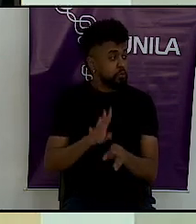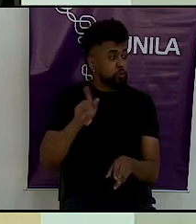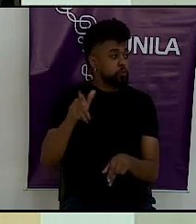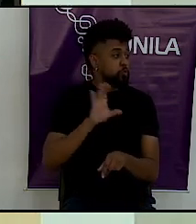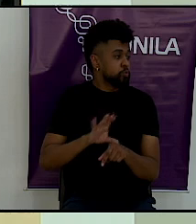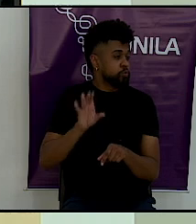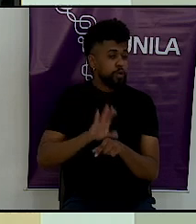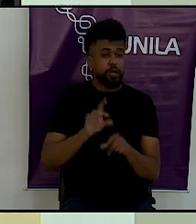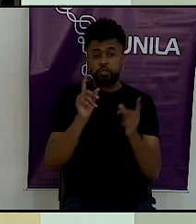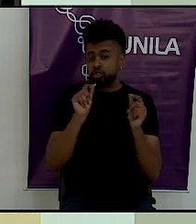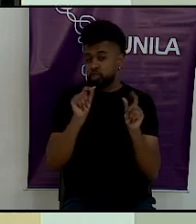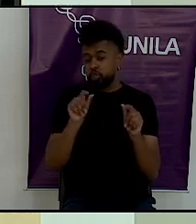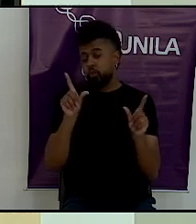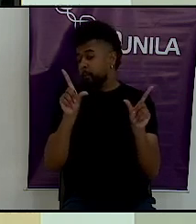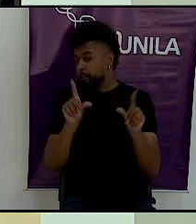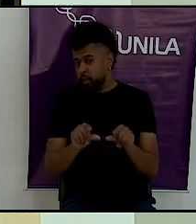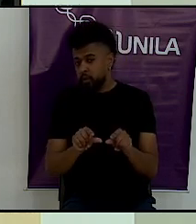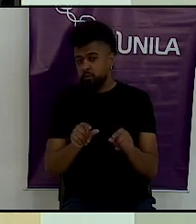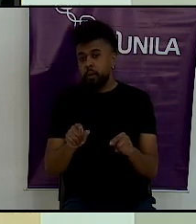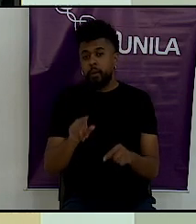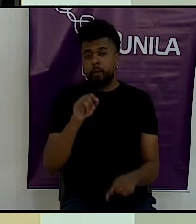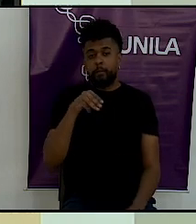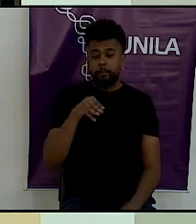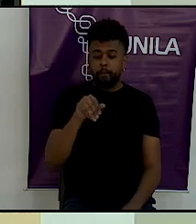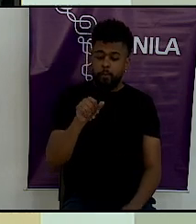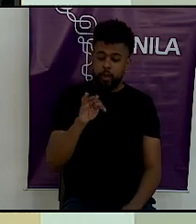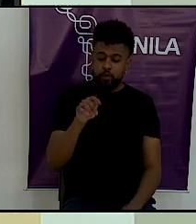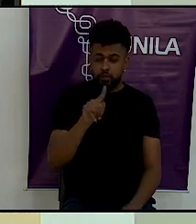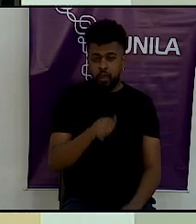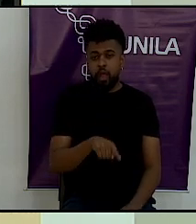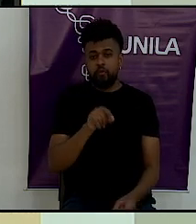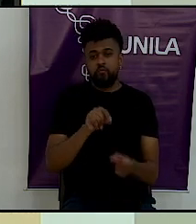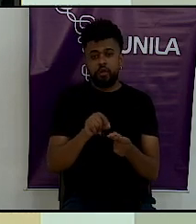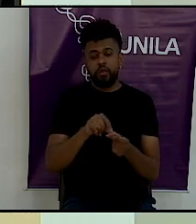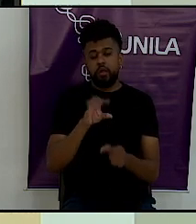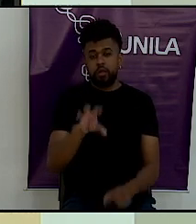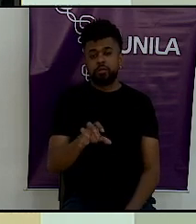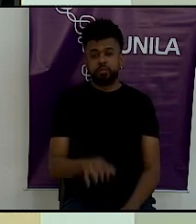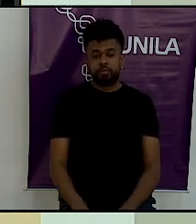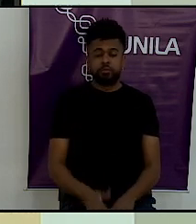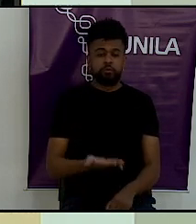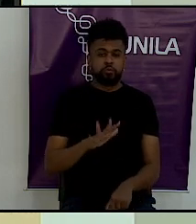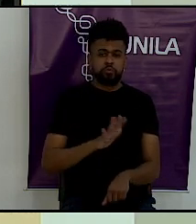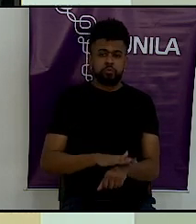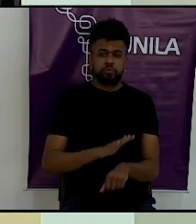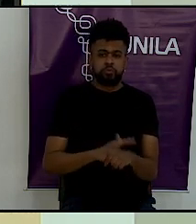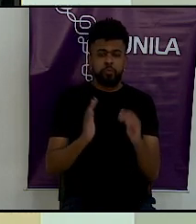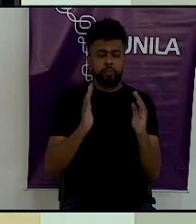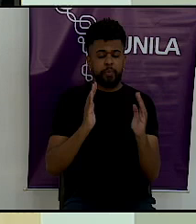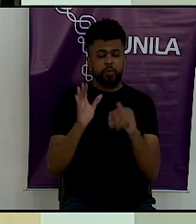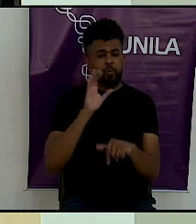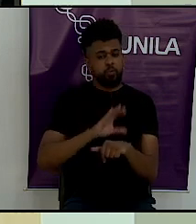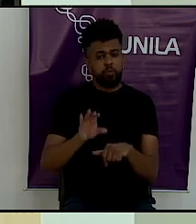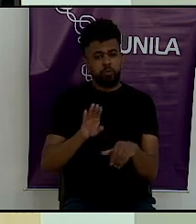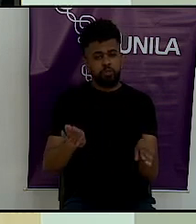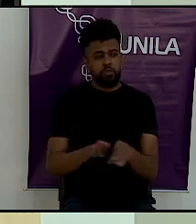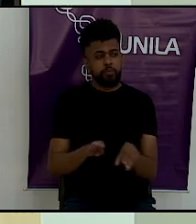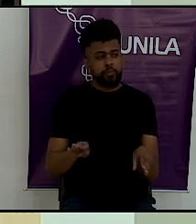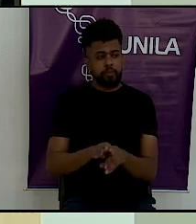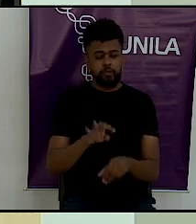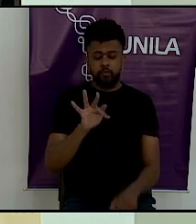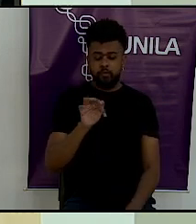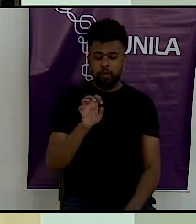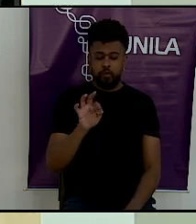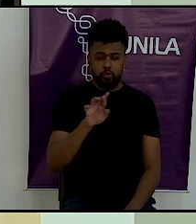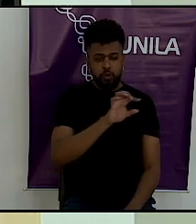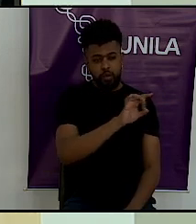funcionam com menos recursos. Então essa matriz ela é feita assim. E lá tem a duração média do curso e o fator de retenção de cada um